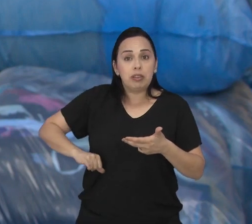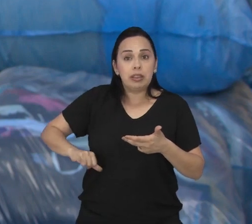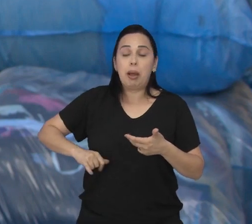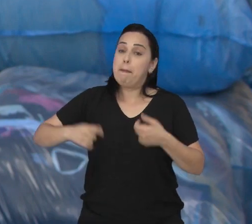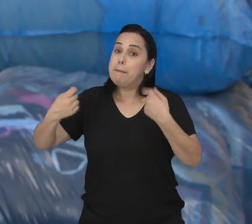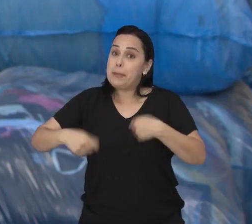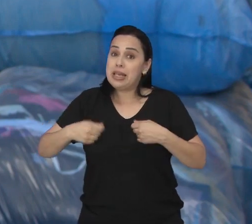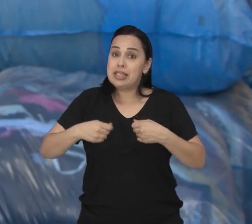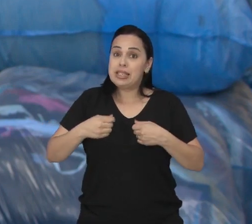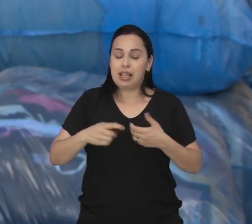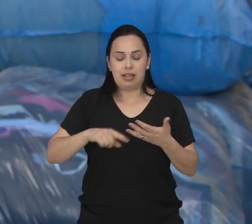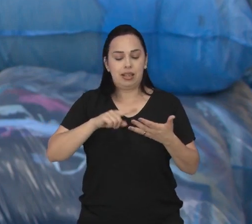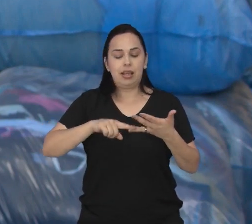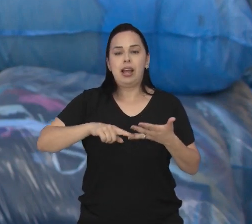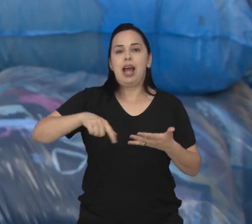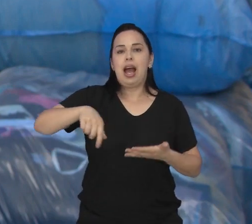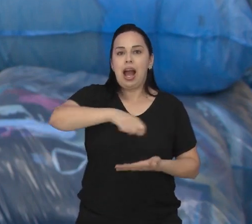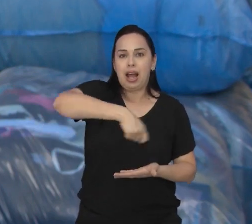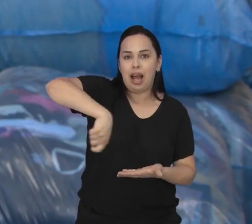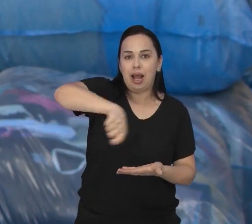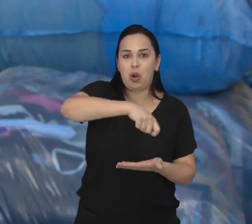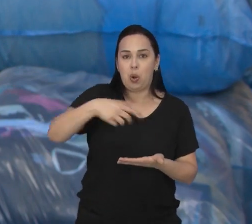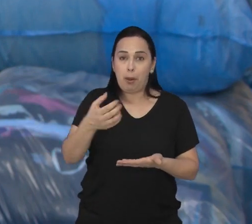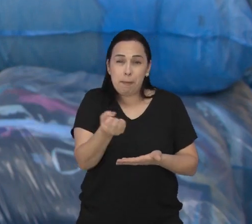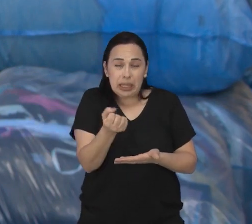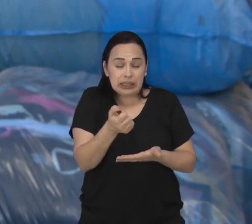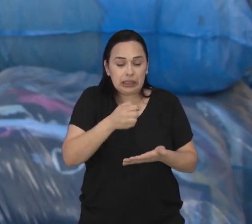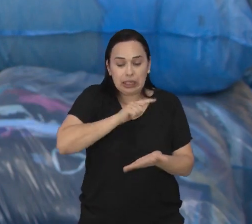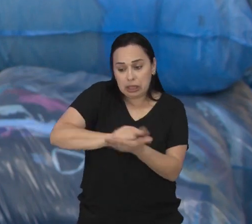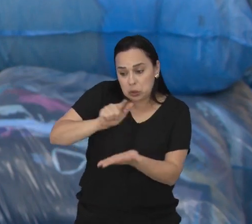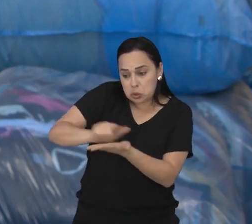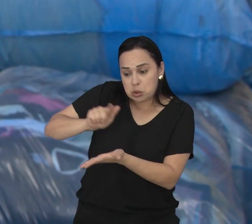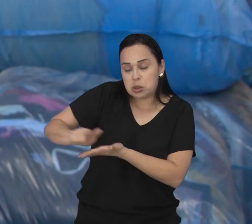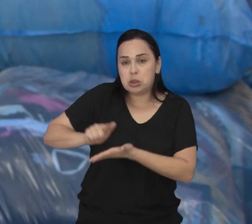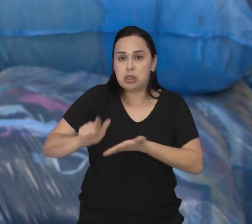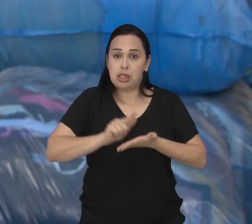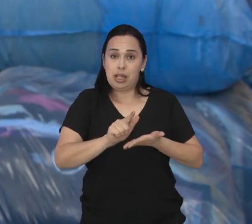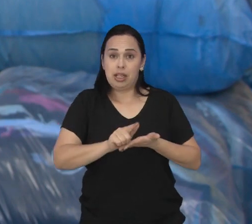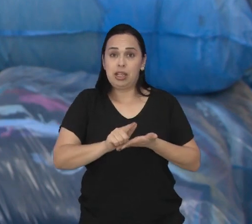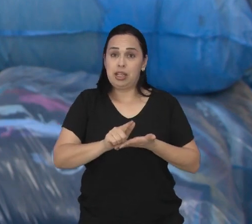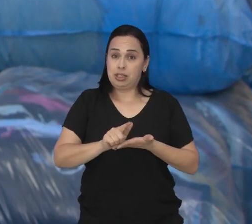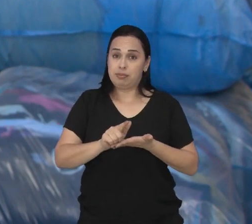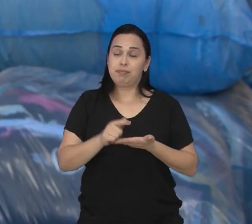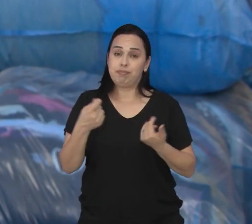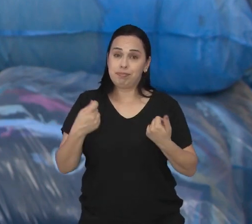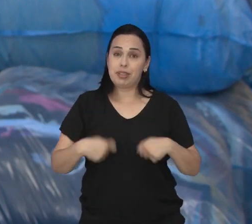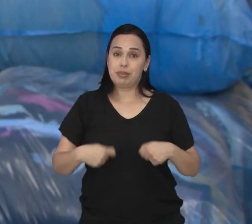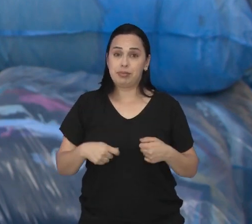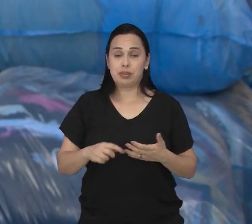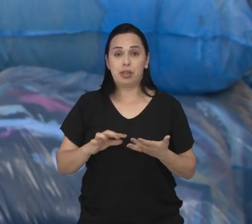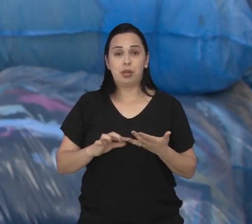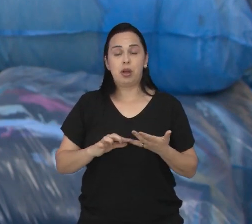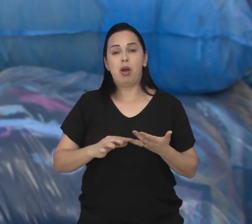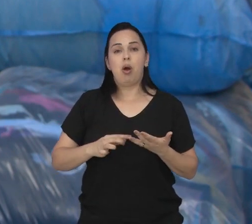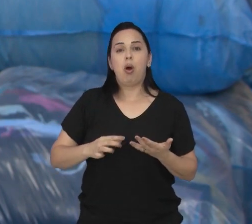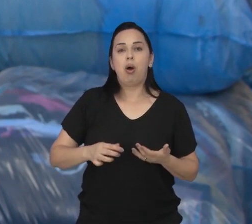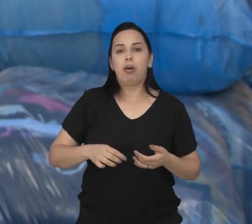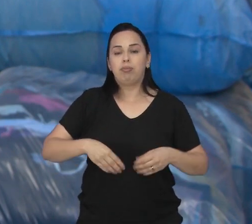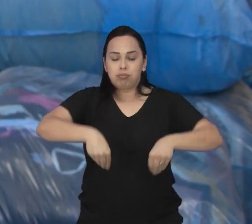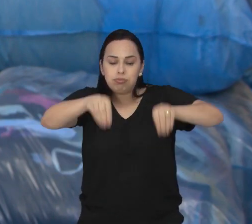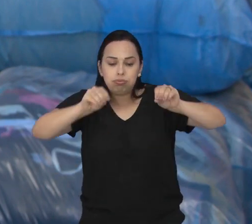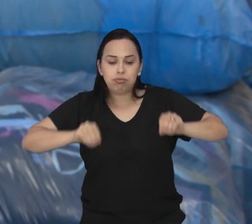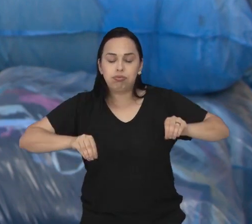essa calamidade, ela precisa, água sanitária para conseguir também limpar a sua casa, itens de roupa